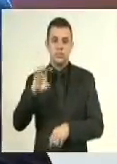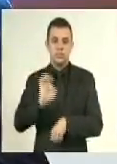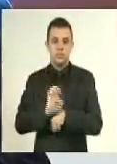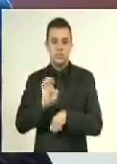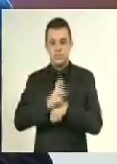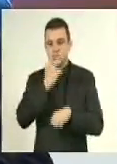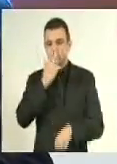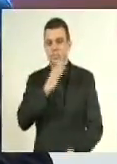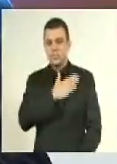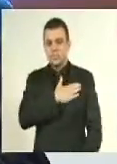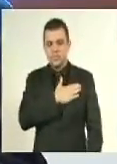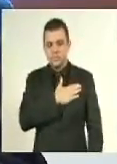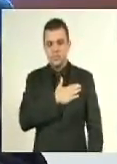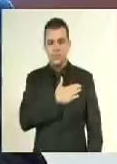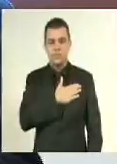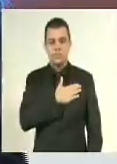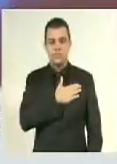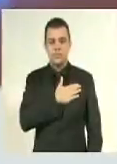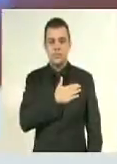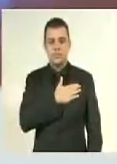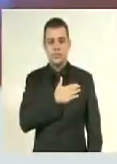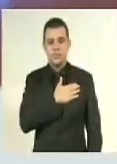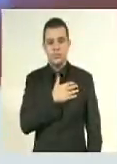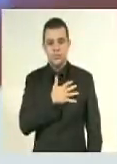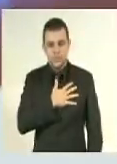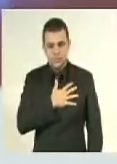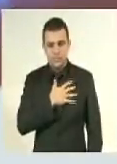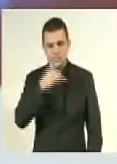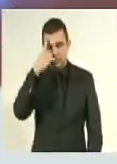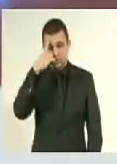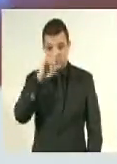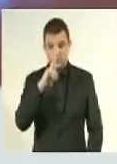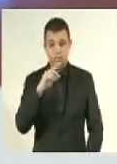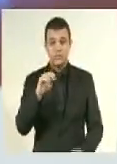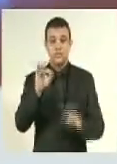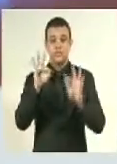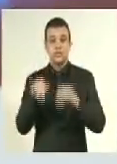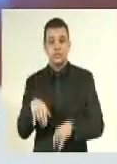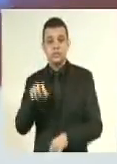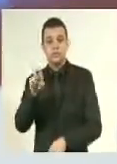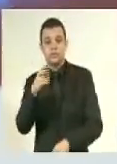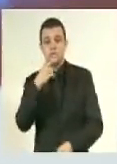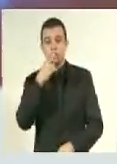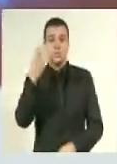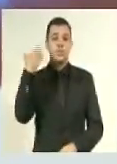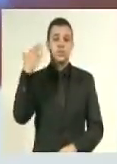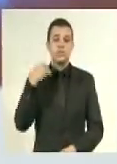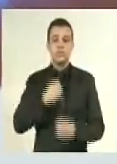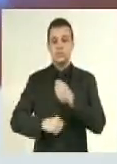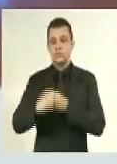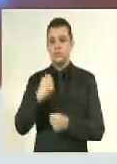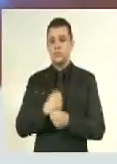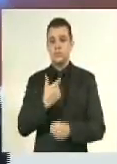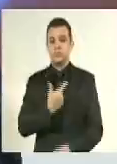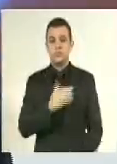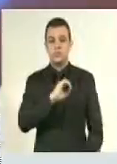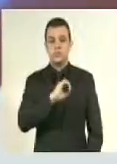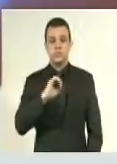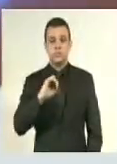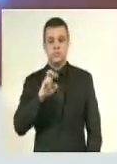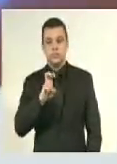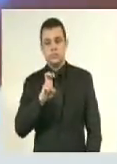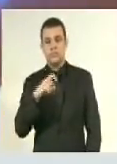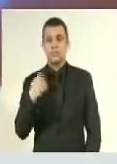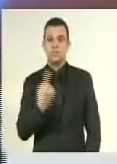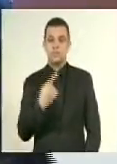data terminada com a terminação em 5. Em 2005, me recordo que fomos aqui ao estádio em São Luís